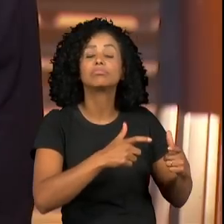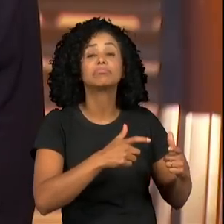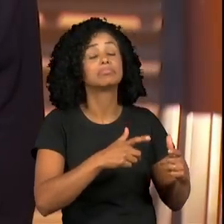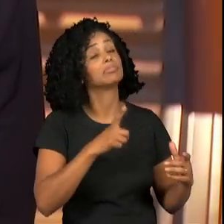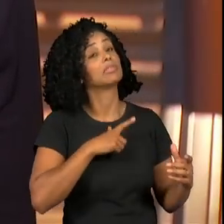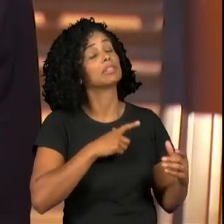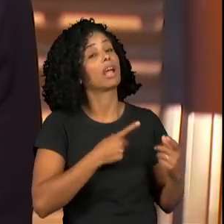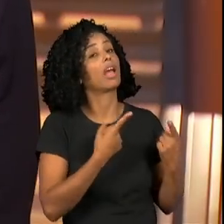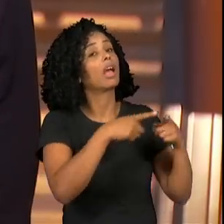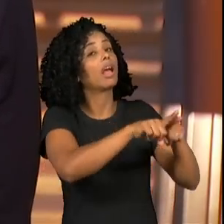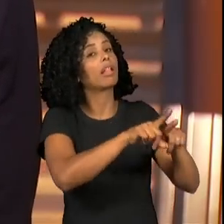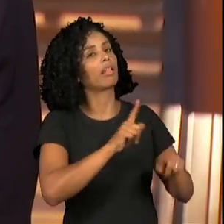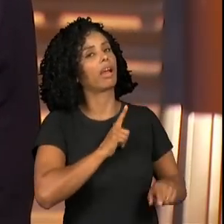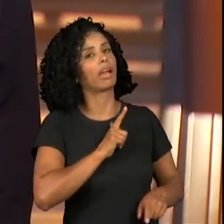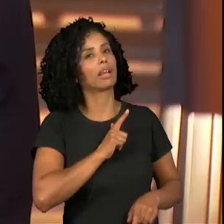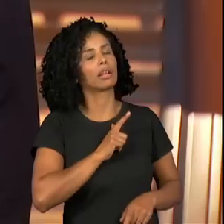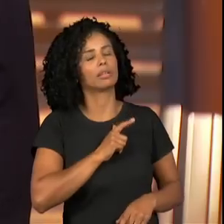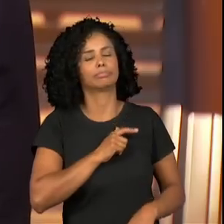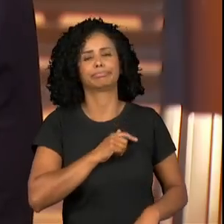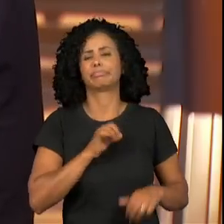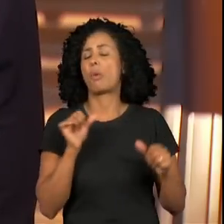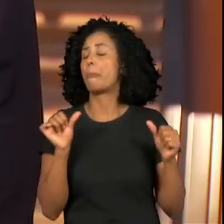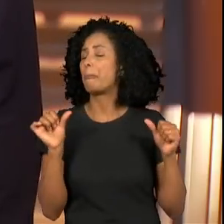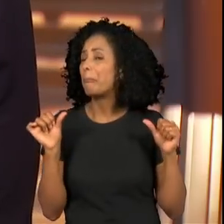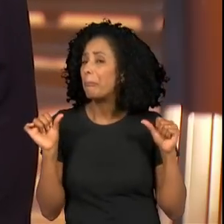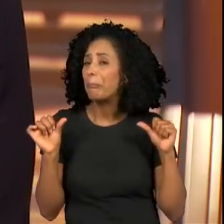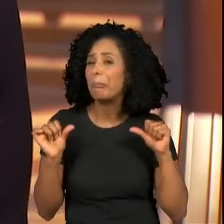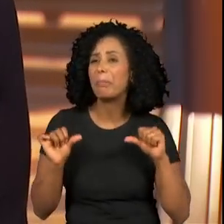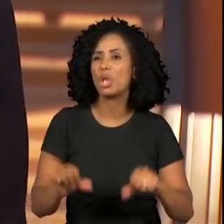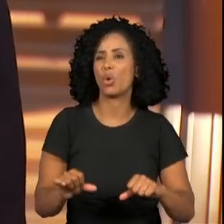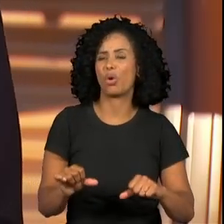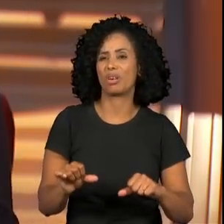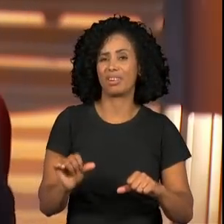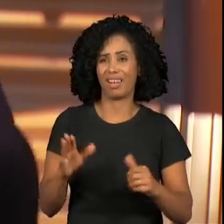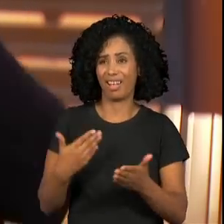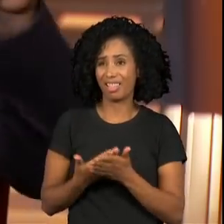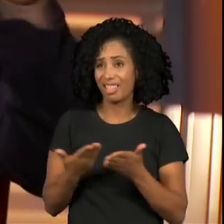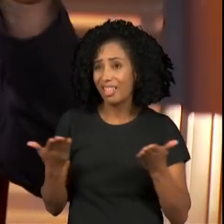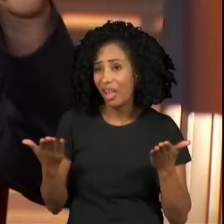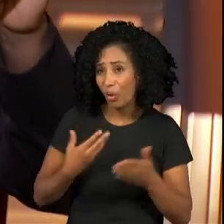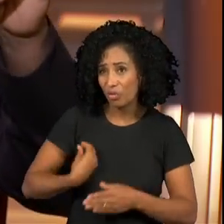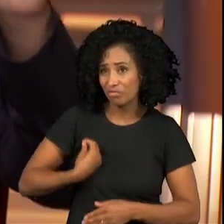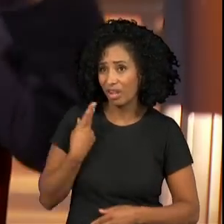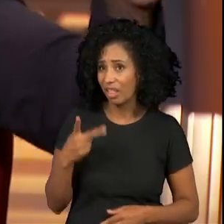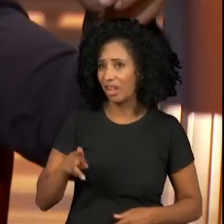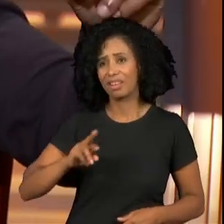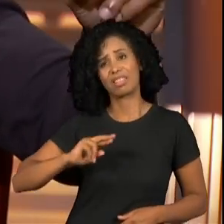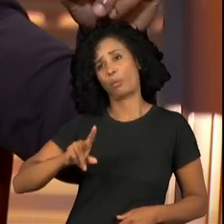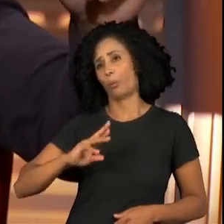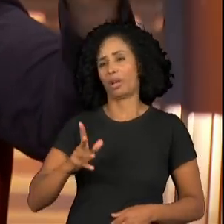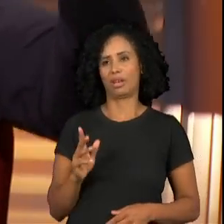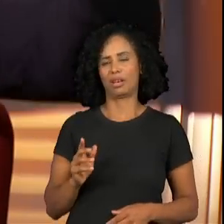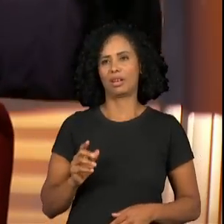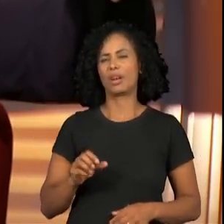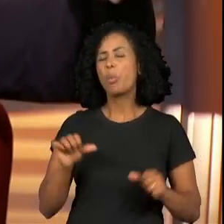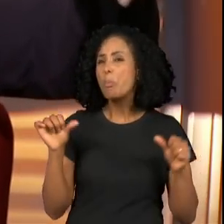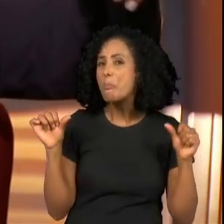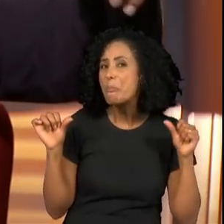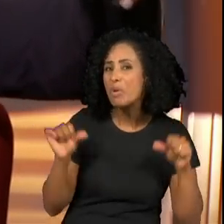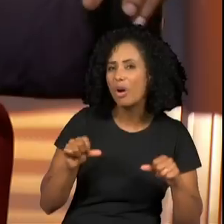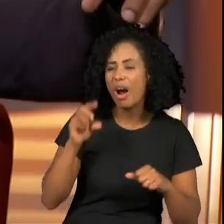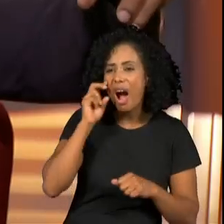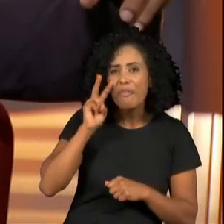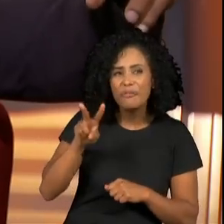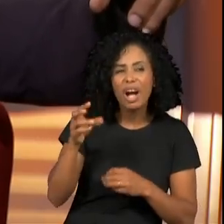pior de tudo, cara, sabe o que foi? Nem a situação dele atual. Mas o pior de tudo é ver o estado dele,